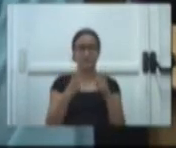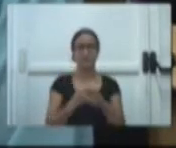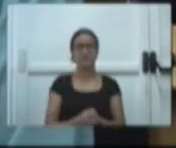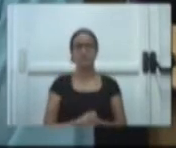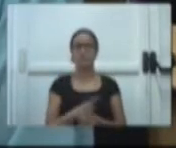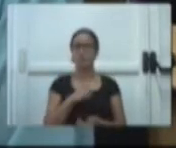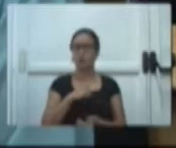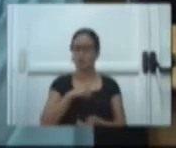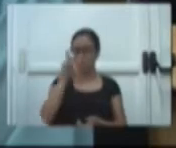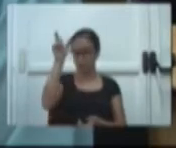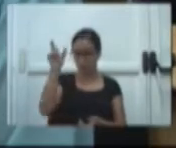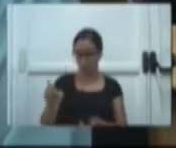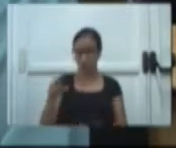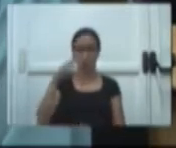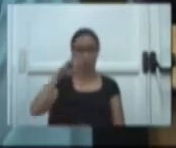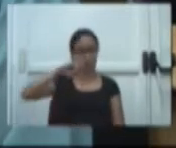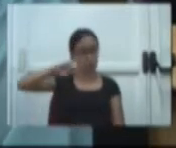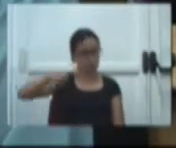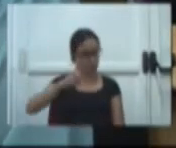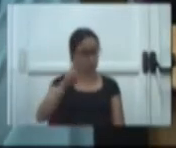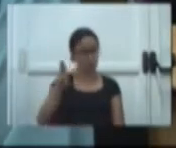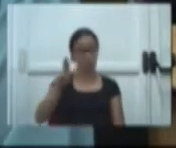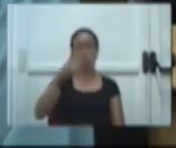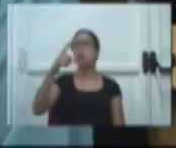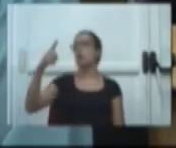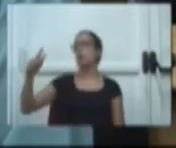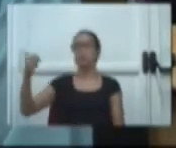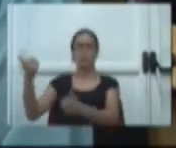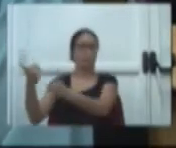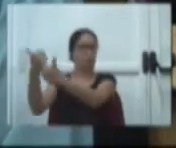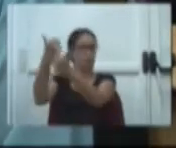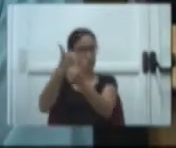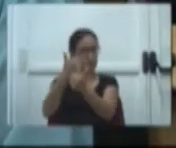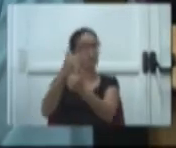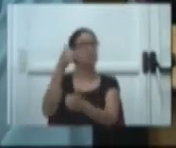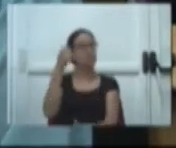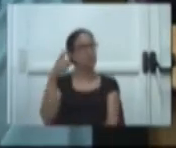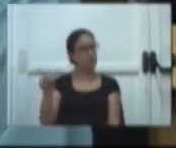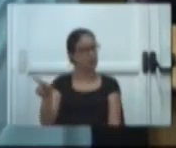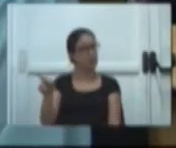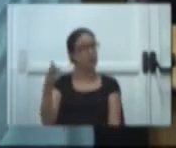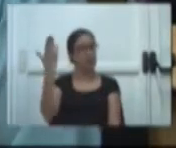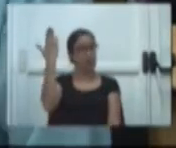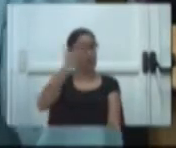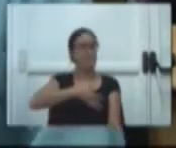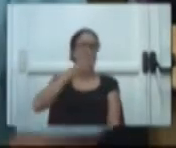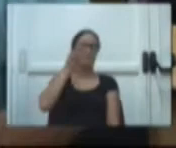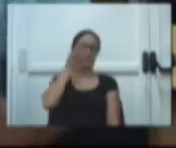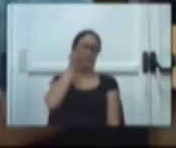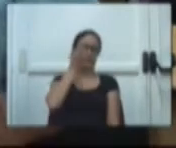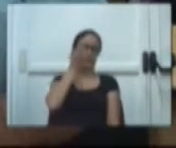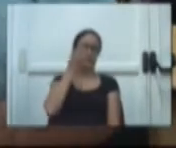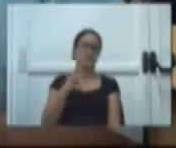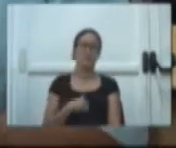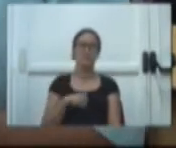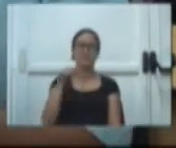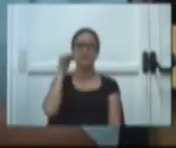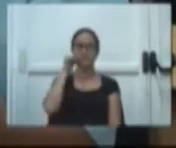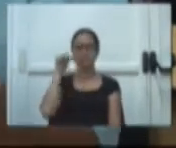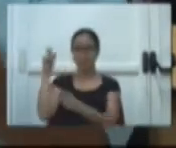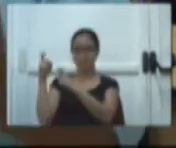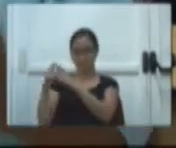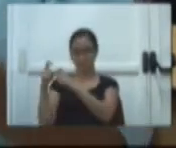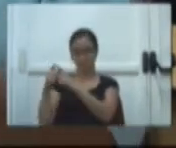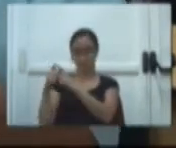Negão e o Elton, que é assessor do Jun Negão, como testemunhas. Esta médica disse